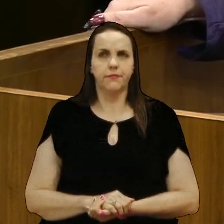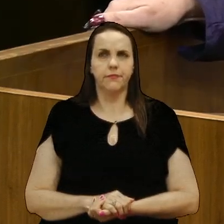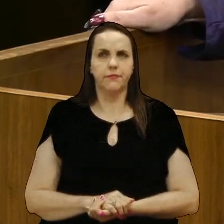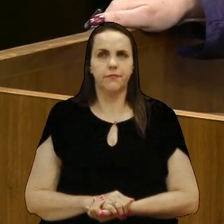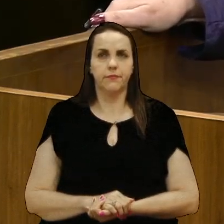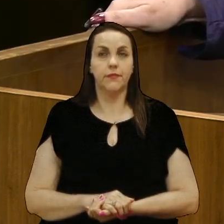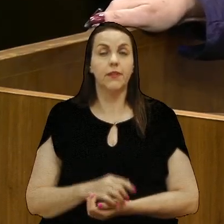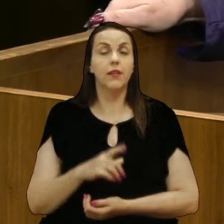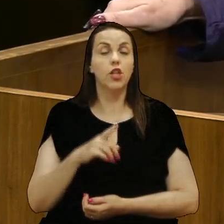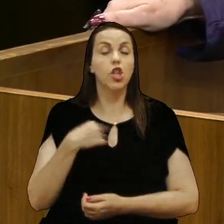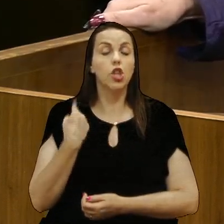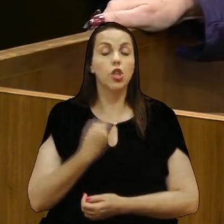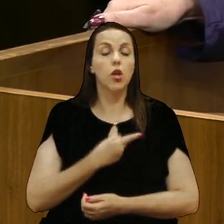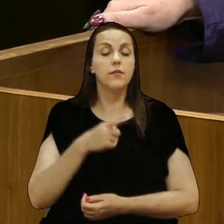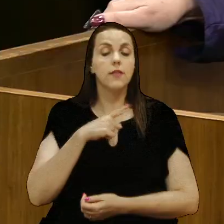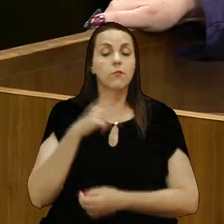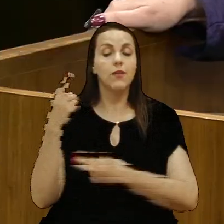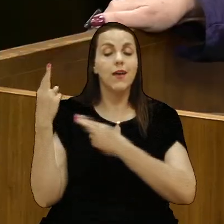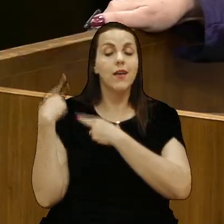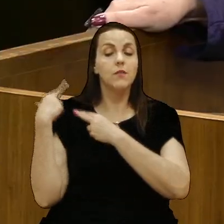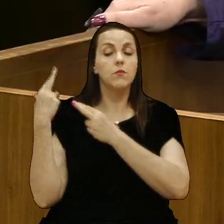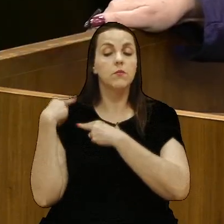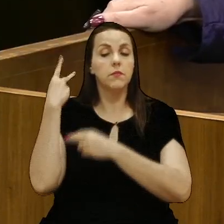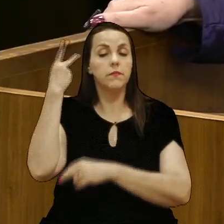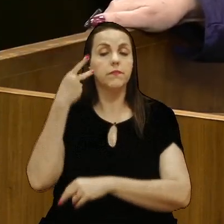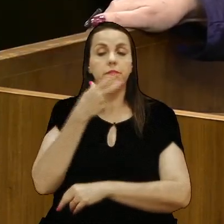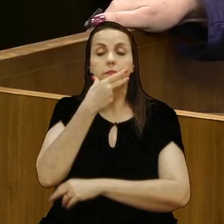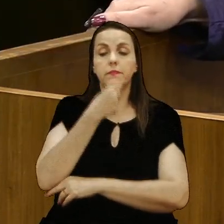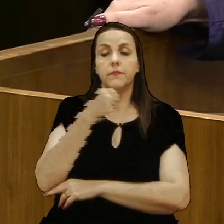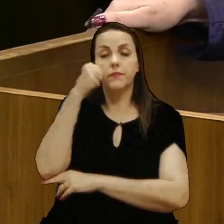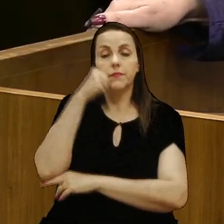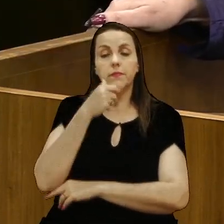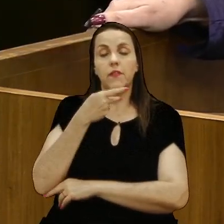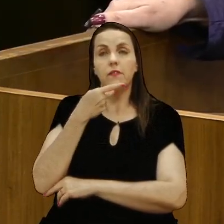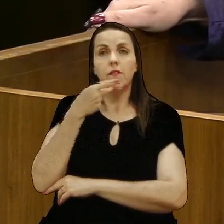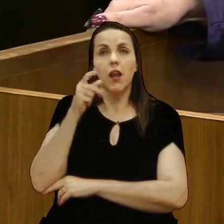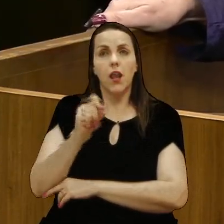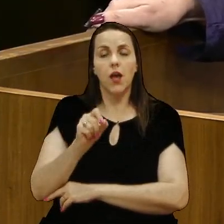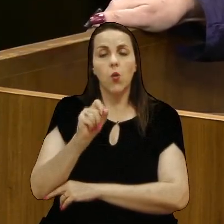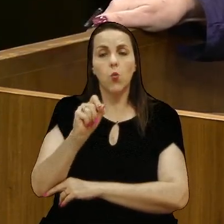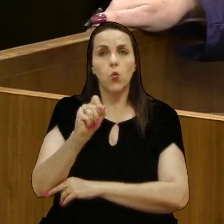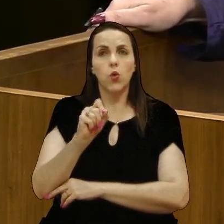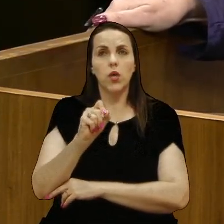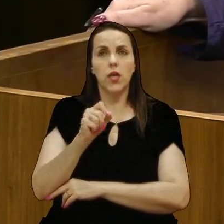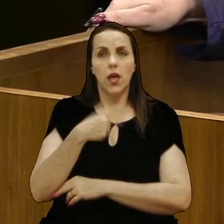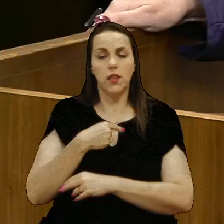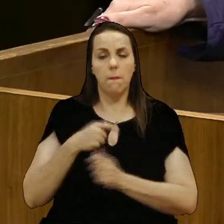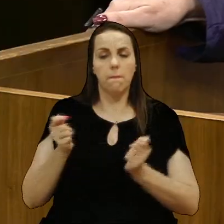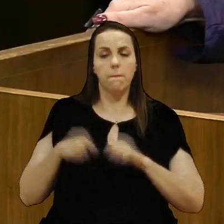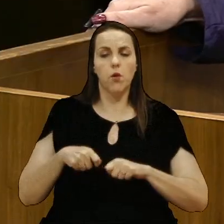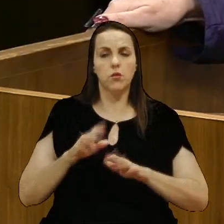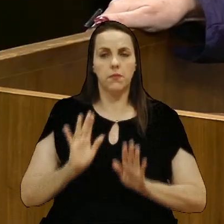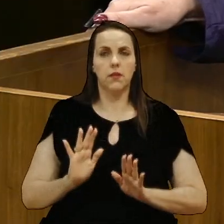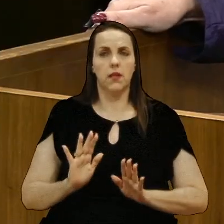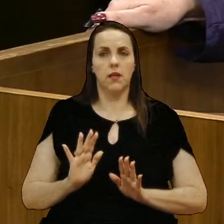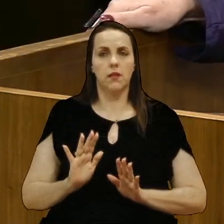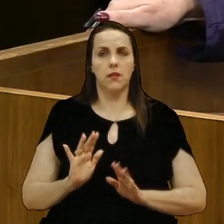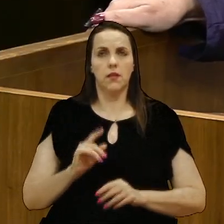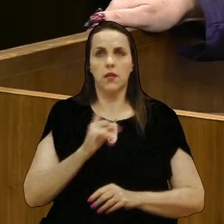tem responsabilidade, enquanto vereador e vereadora, de falar o que nos compete. E